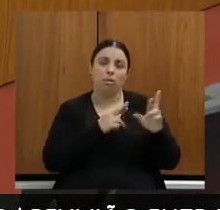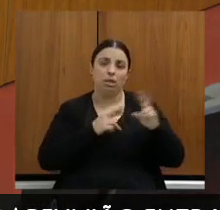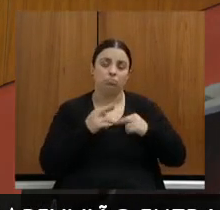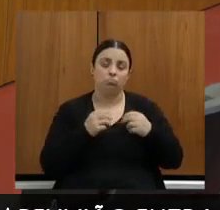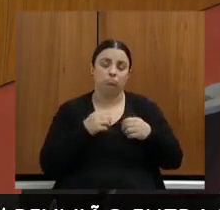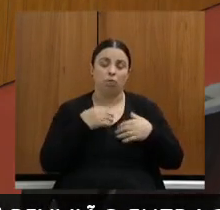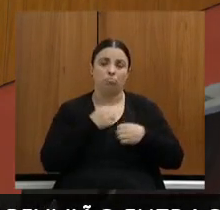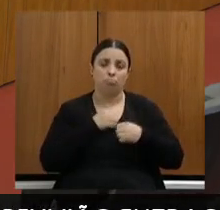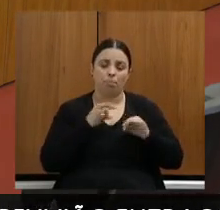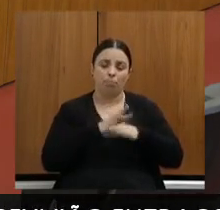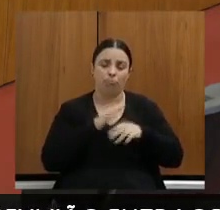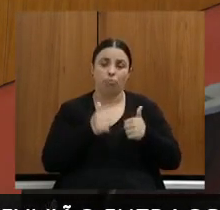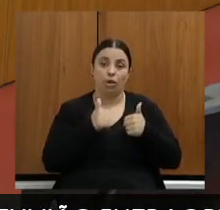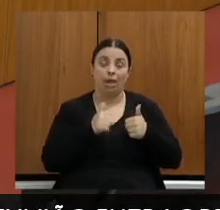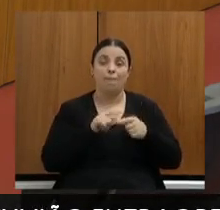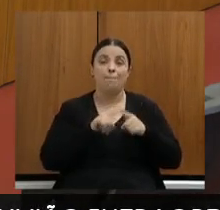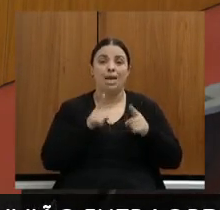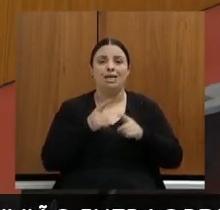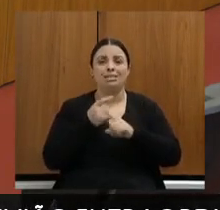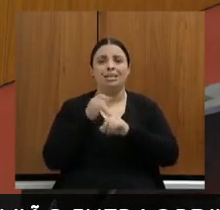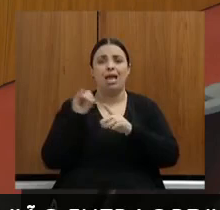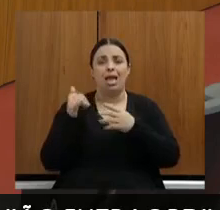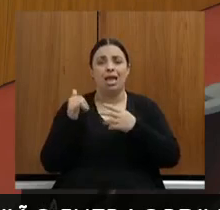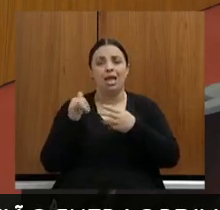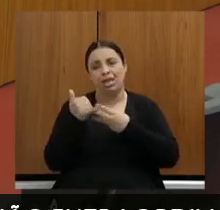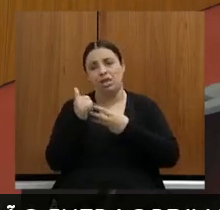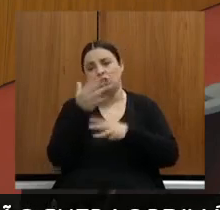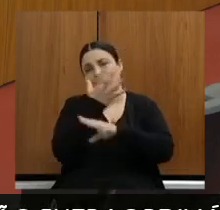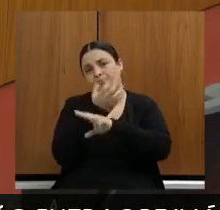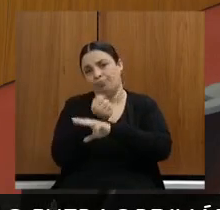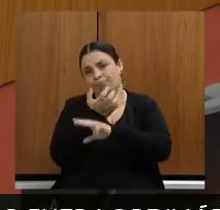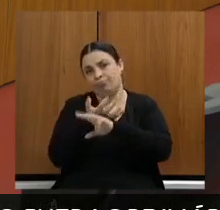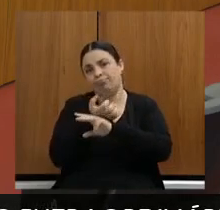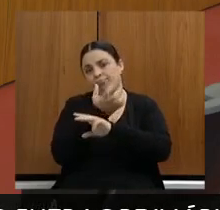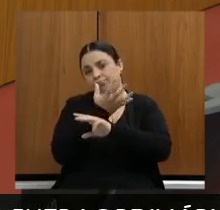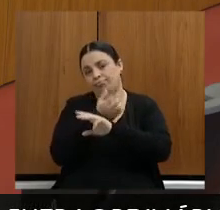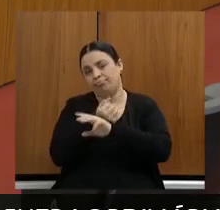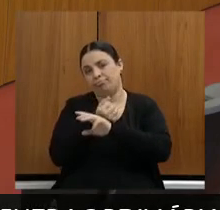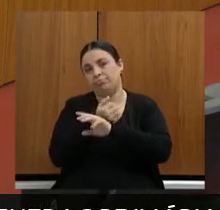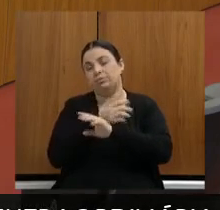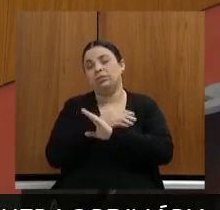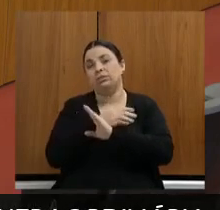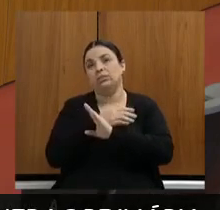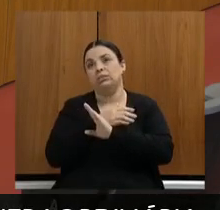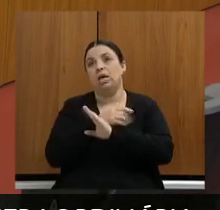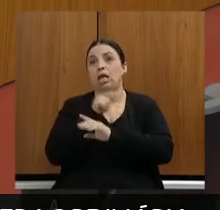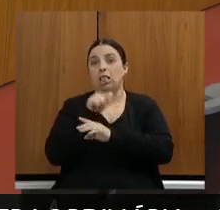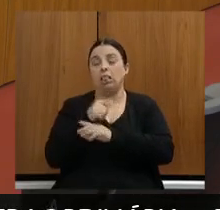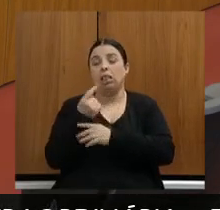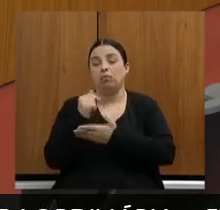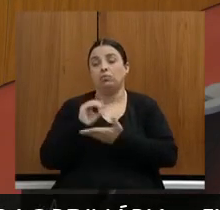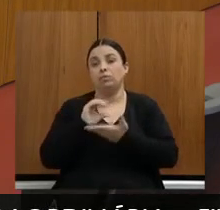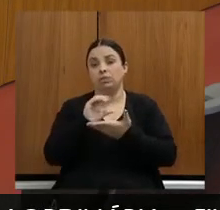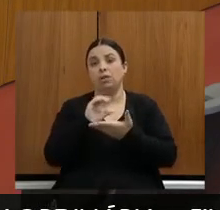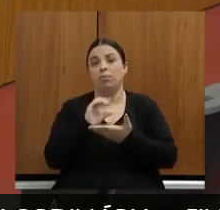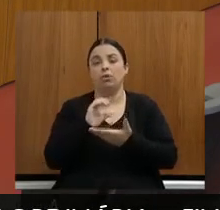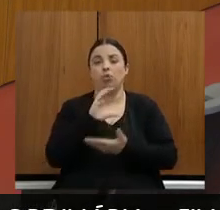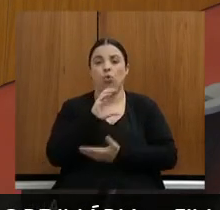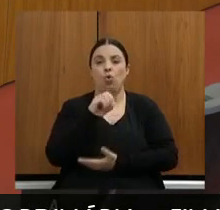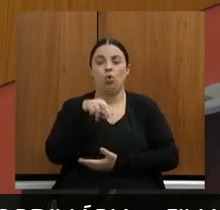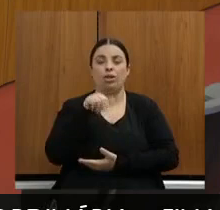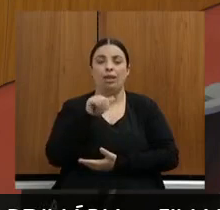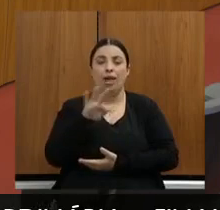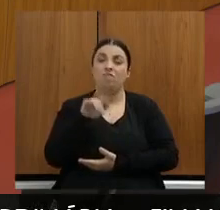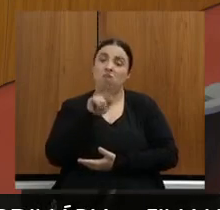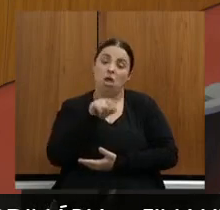resposta é só respeito da equação da energia fotovoltaica evidente que tem aí o financiamento pelo Pronaf que é uma opção né para os produtores